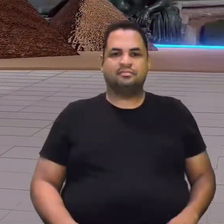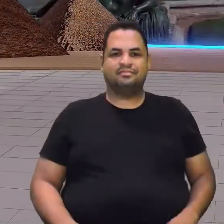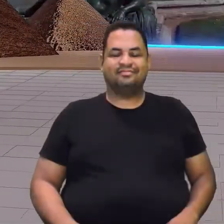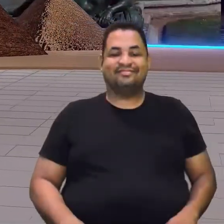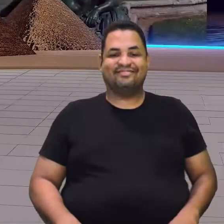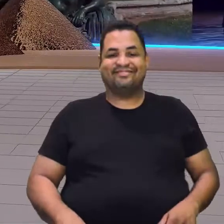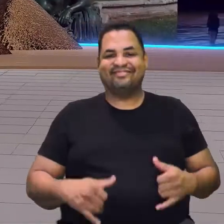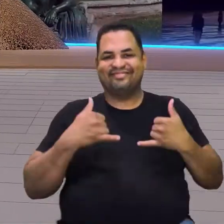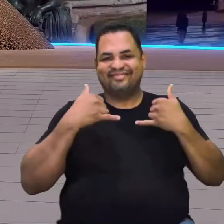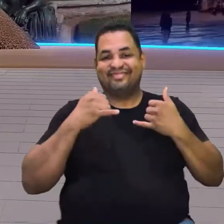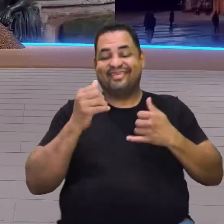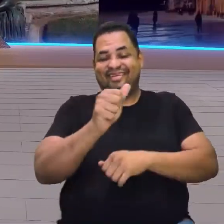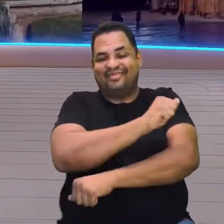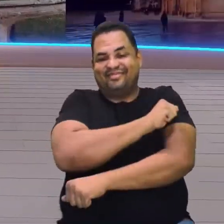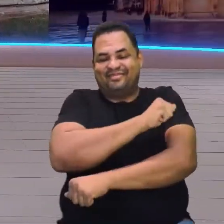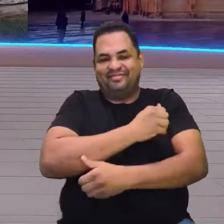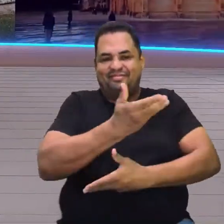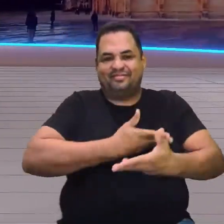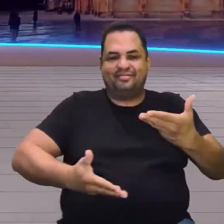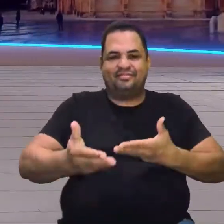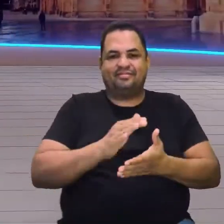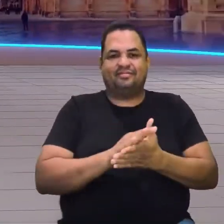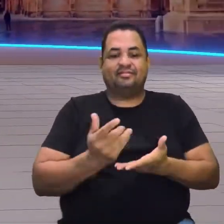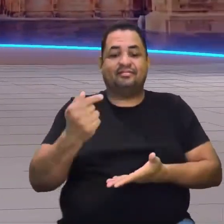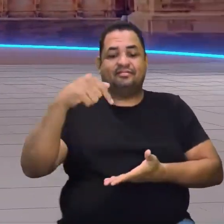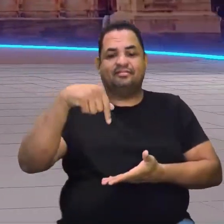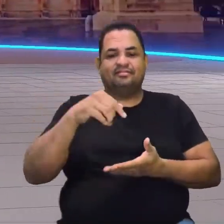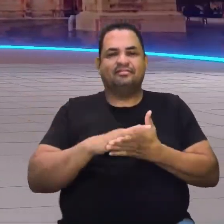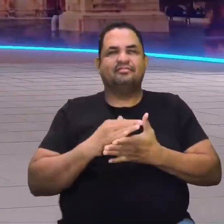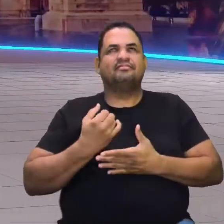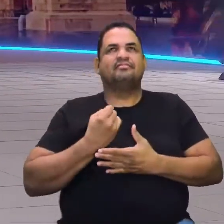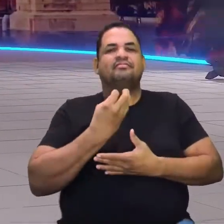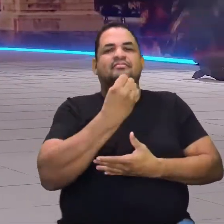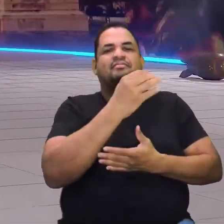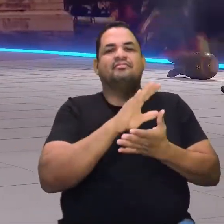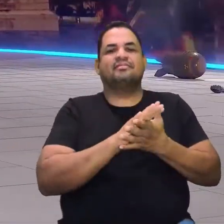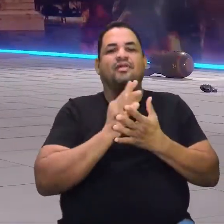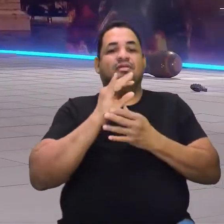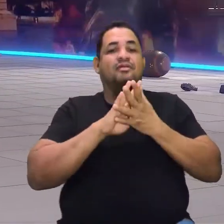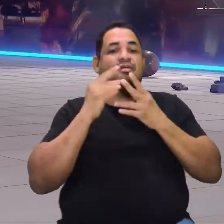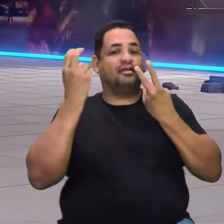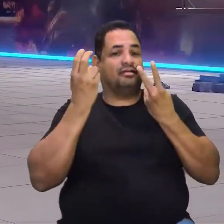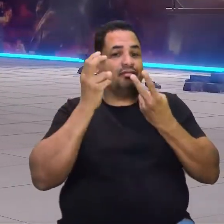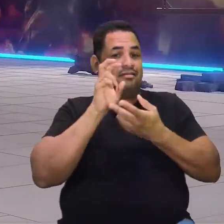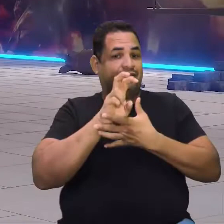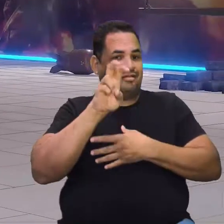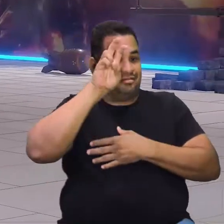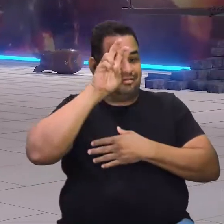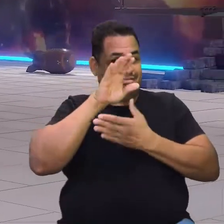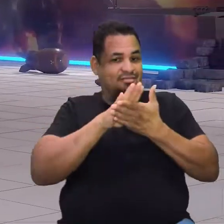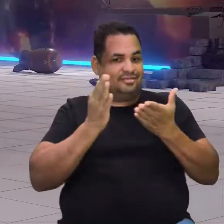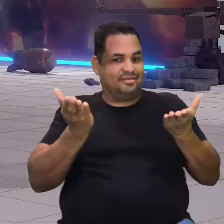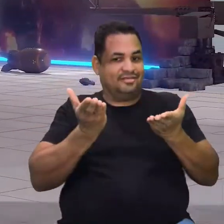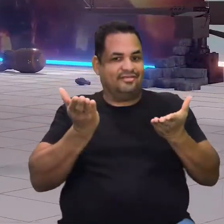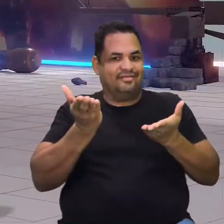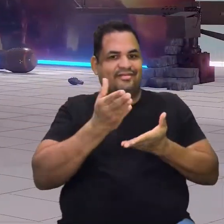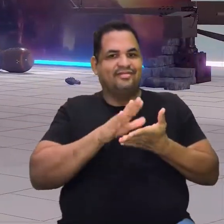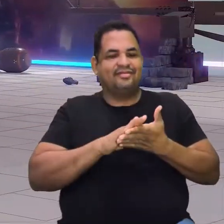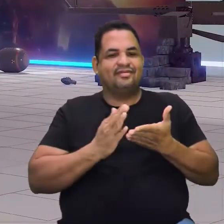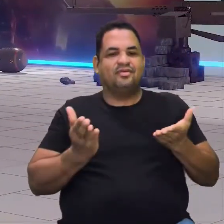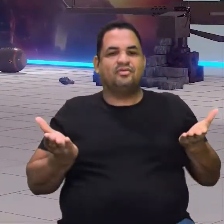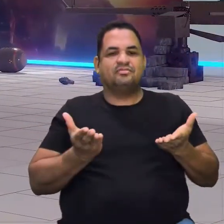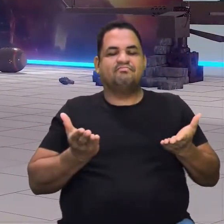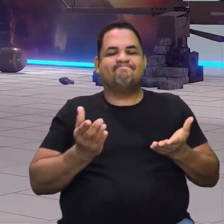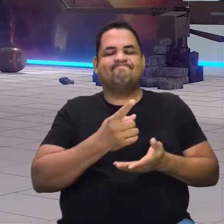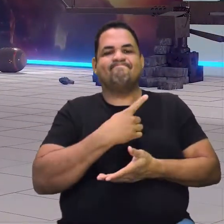Alunos da mediação tecnológica, nós estamos na viagem, olha o Egito aqui, passando pelo Egito, porque hoje nós